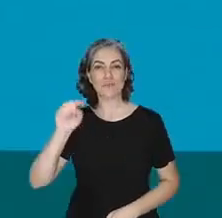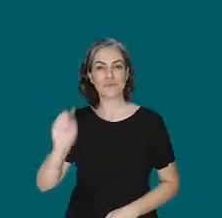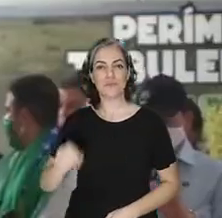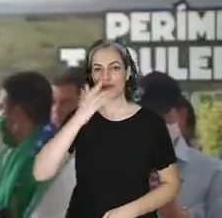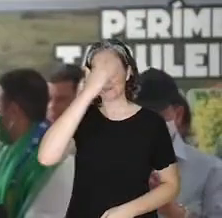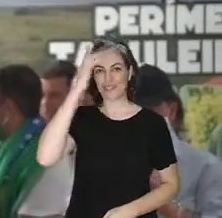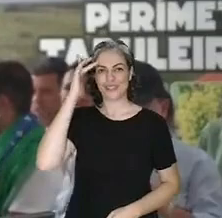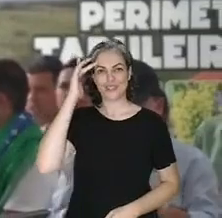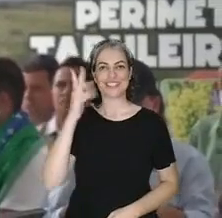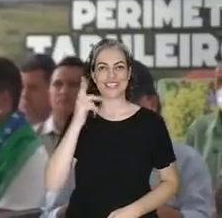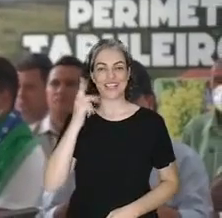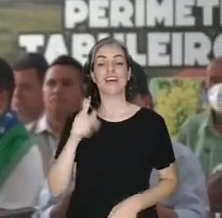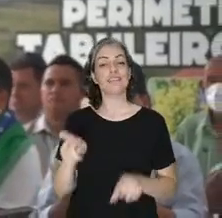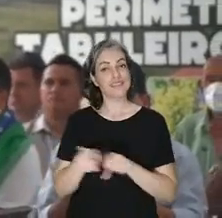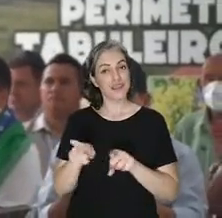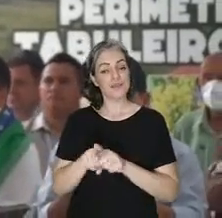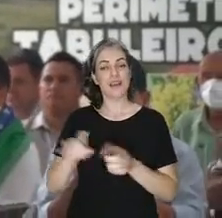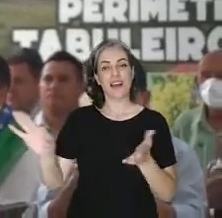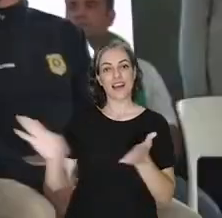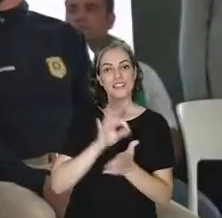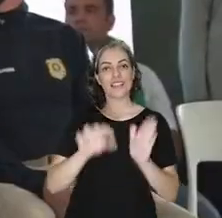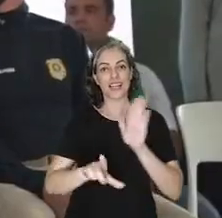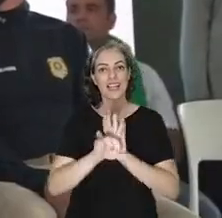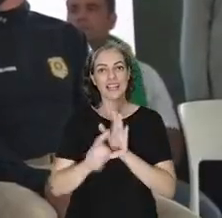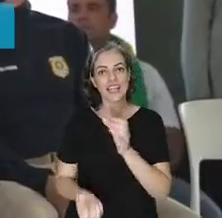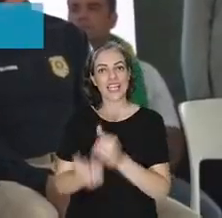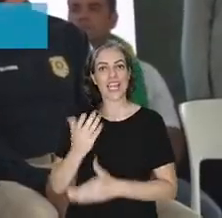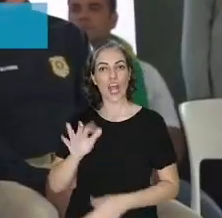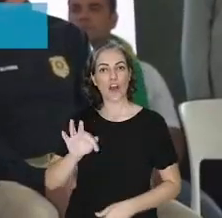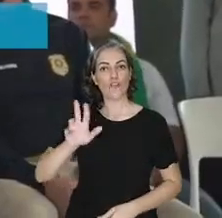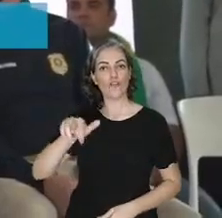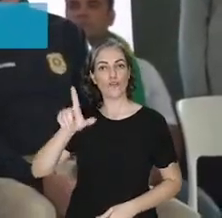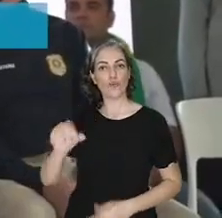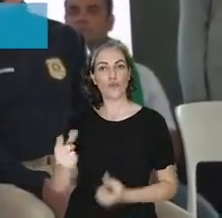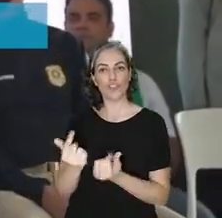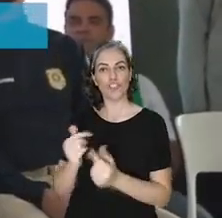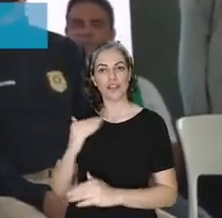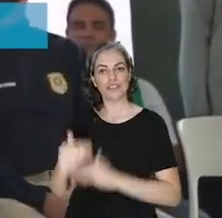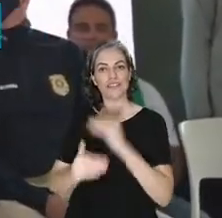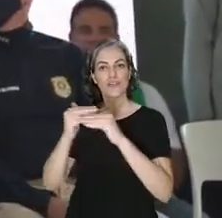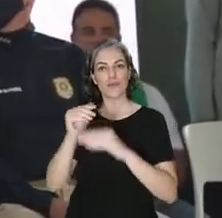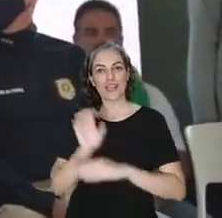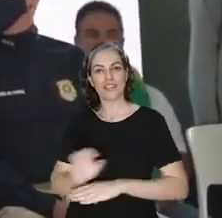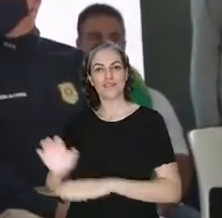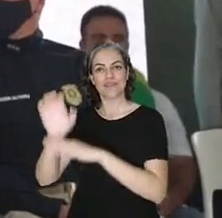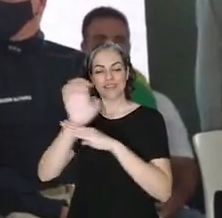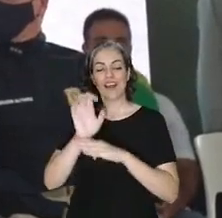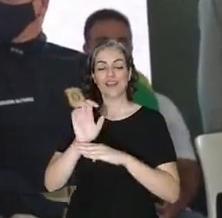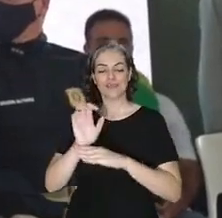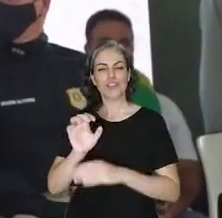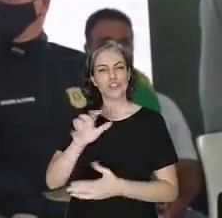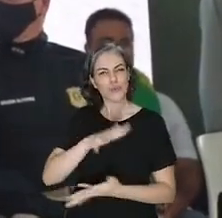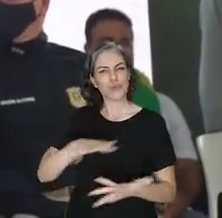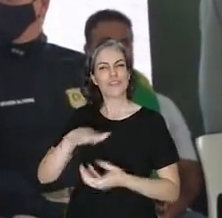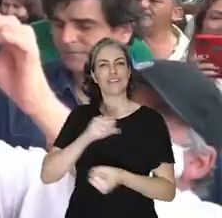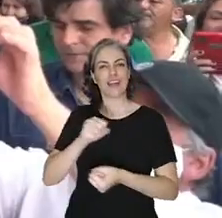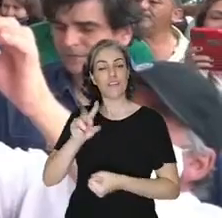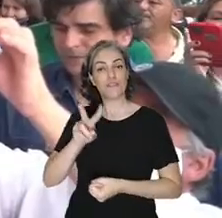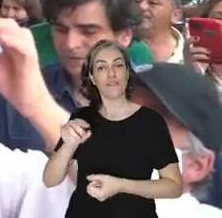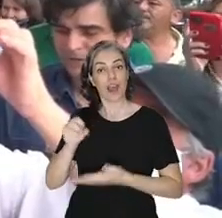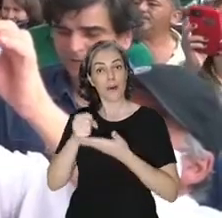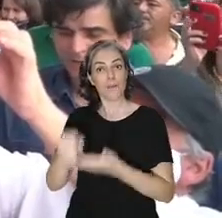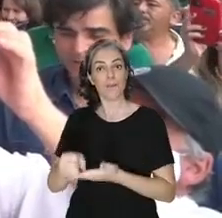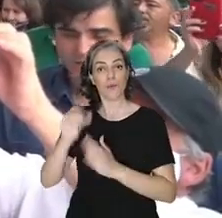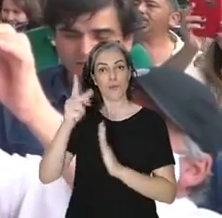cearenses ainda no Ceará assinamos a lei que criou o fundo de desenvolvimento Regional sustentável e vai apoiar a estruturação